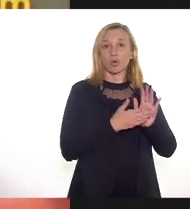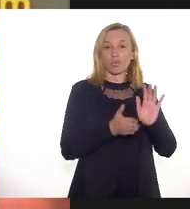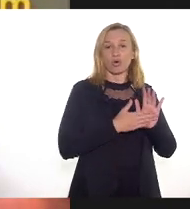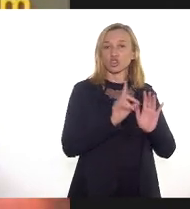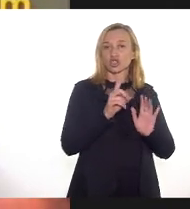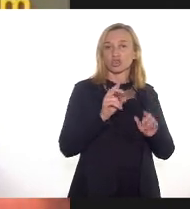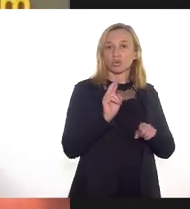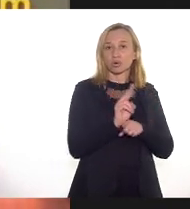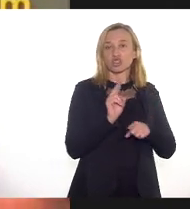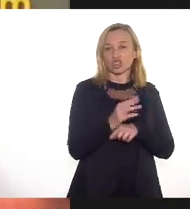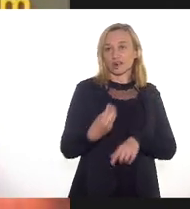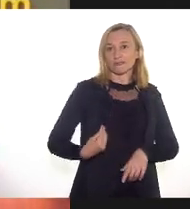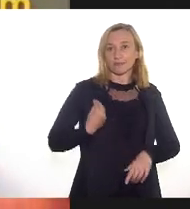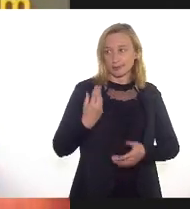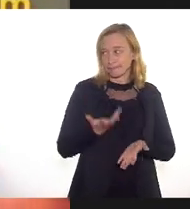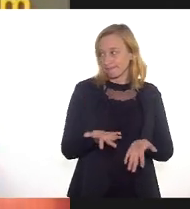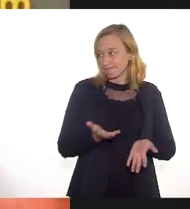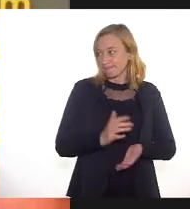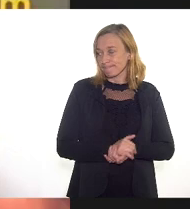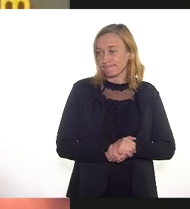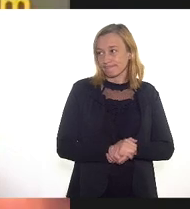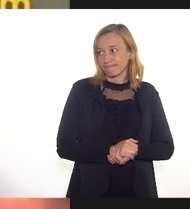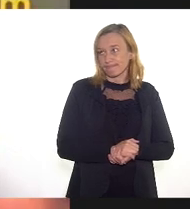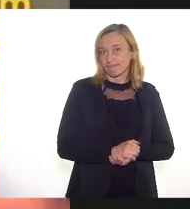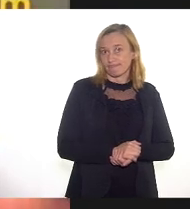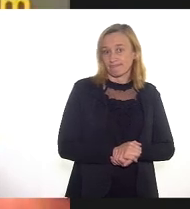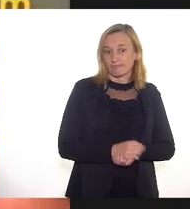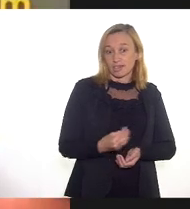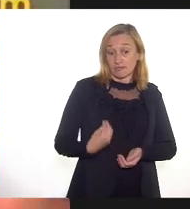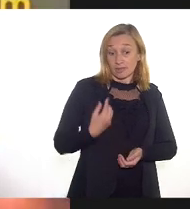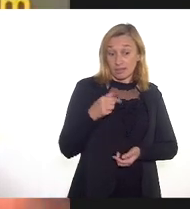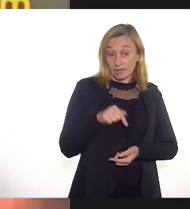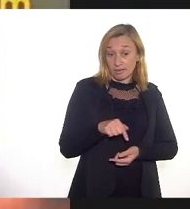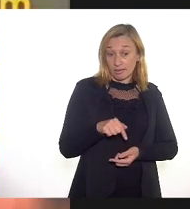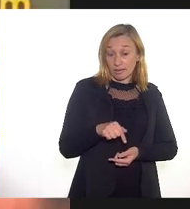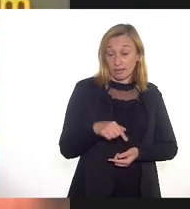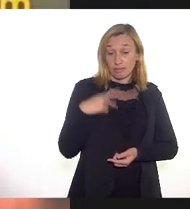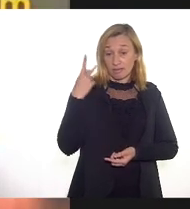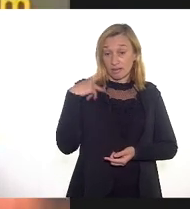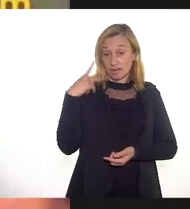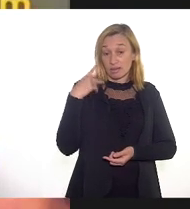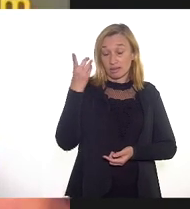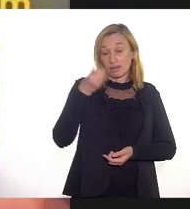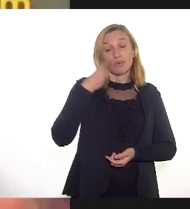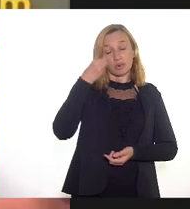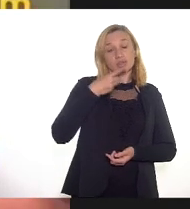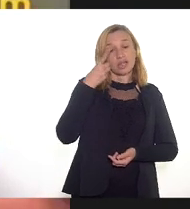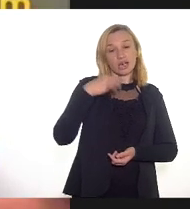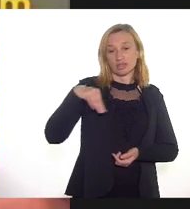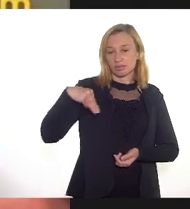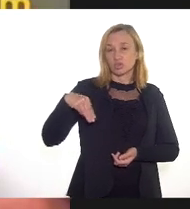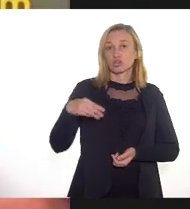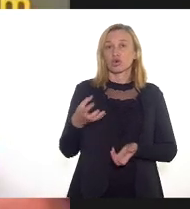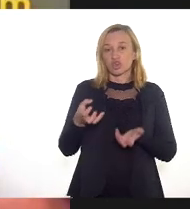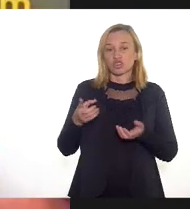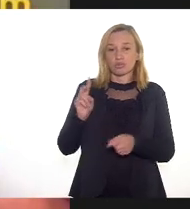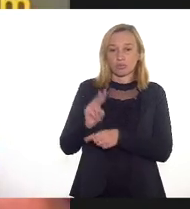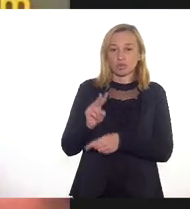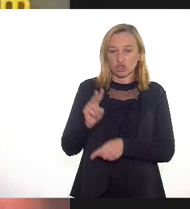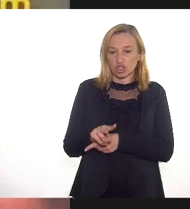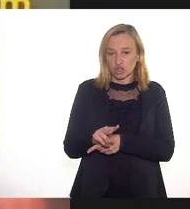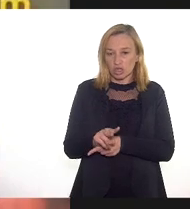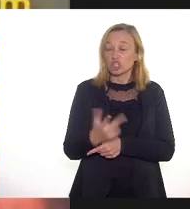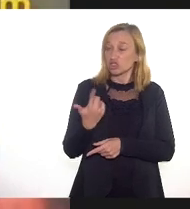da vida. Para estar aqui no parlamento, deputado Mink, por isso que eu quis defender, né,